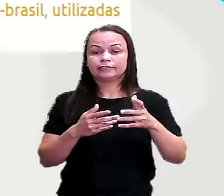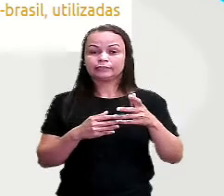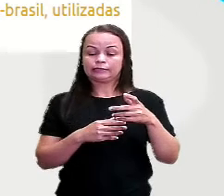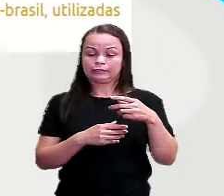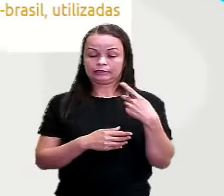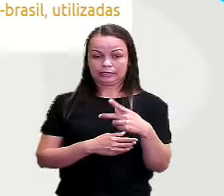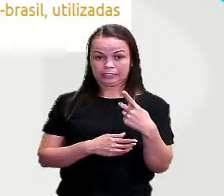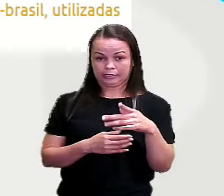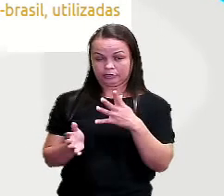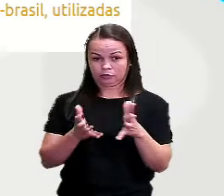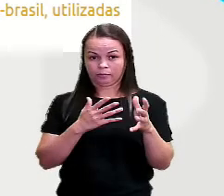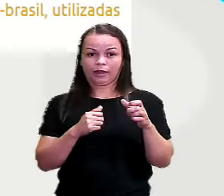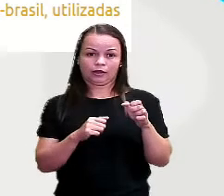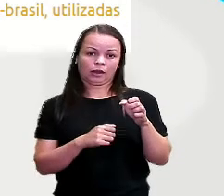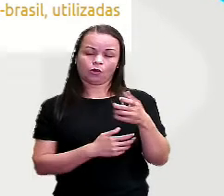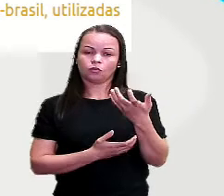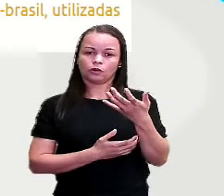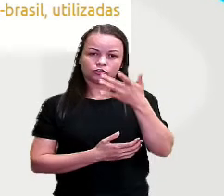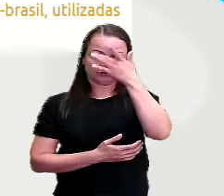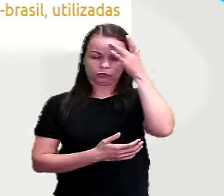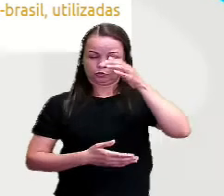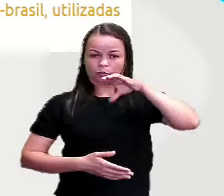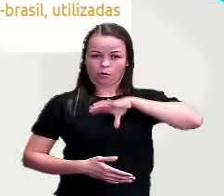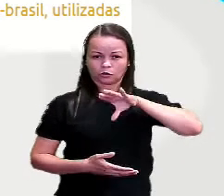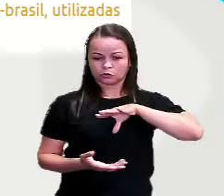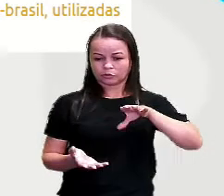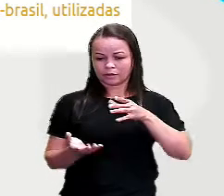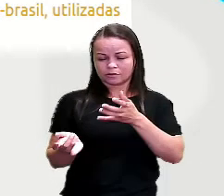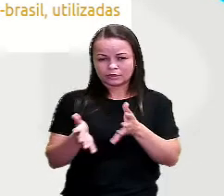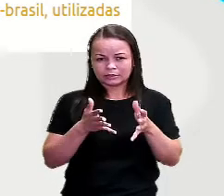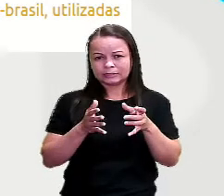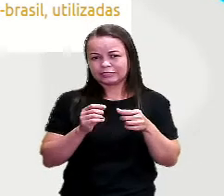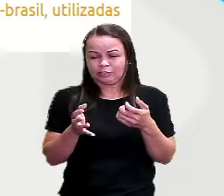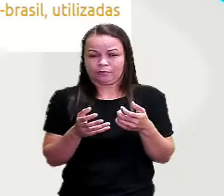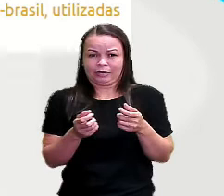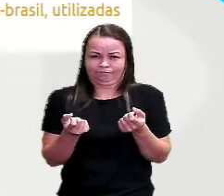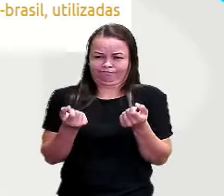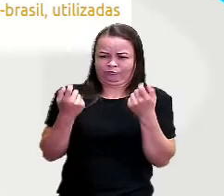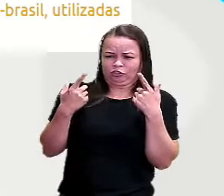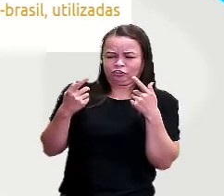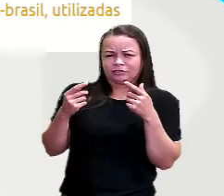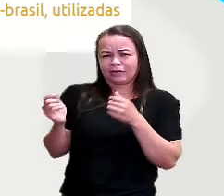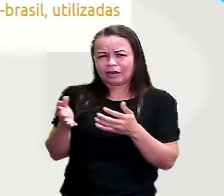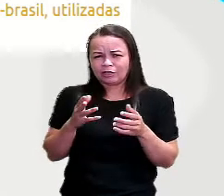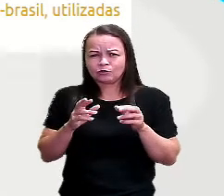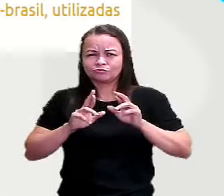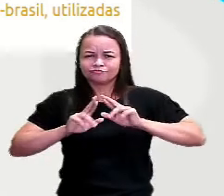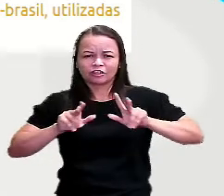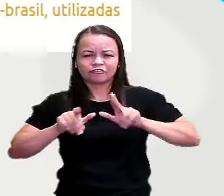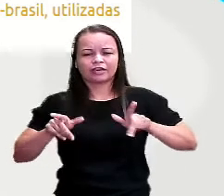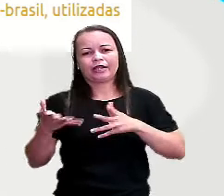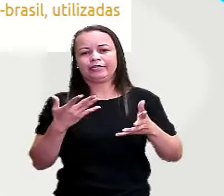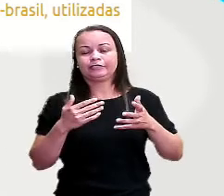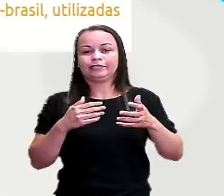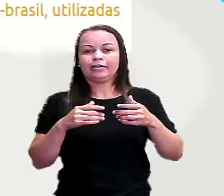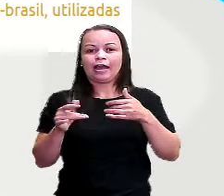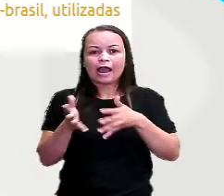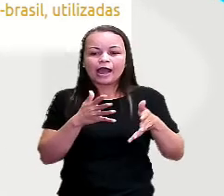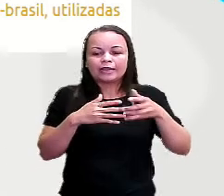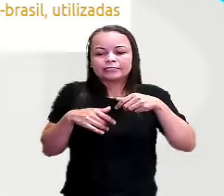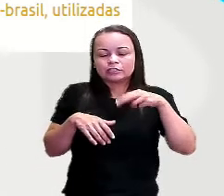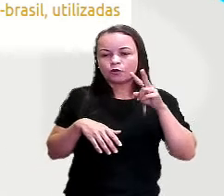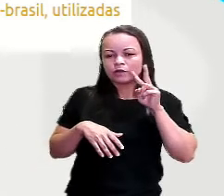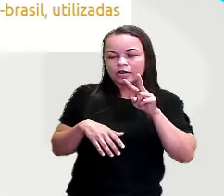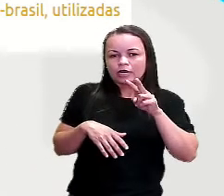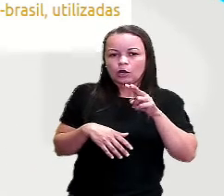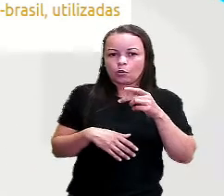foi bem surpreendente, porque eles usavam roupas, eles não eram acostumados a andar nus. Então eles tinham vergonha quando eles